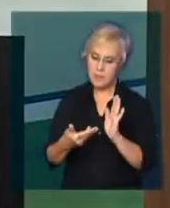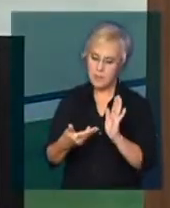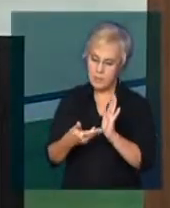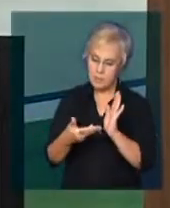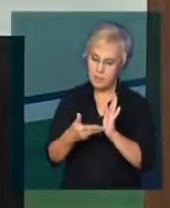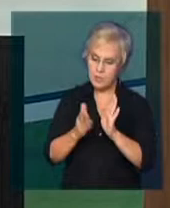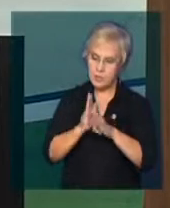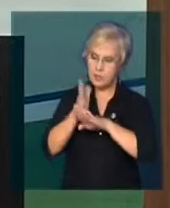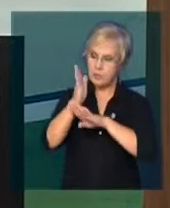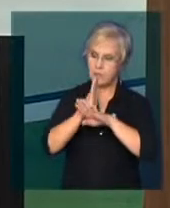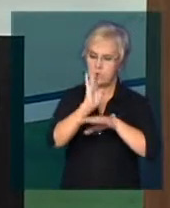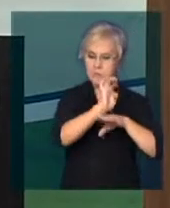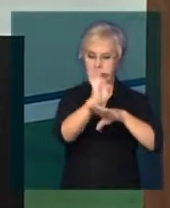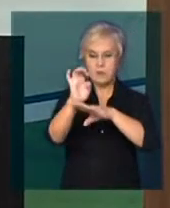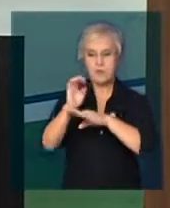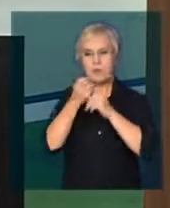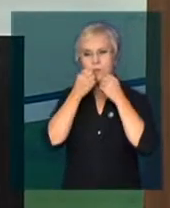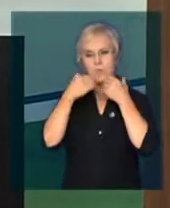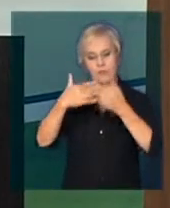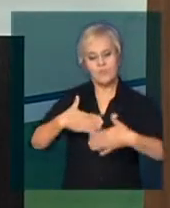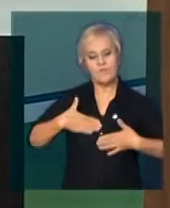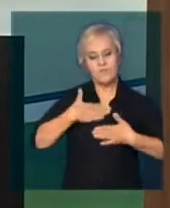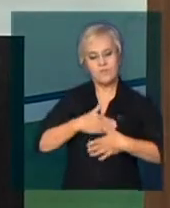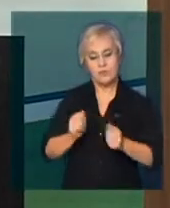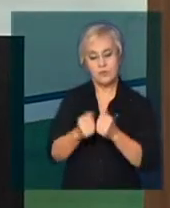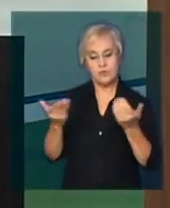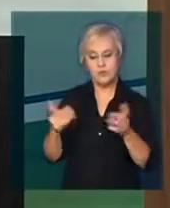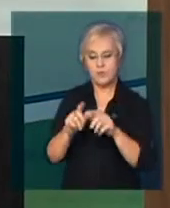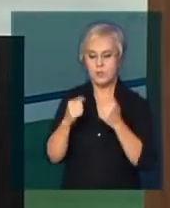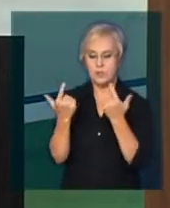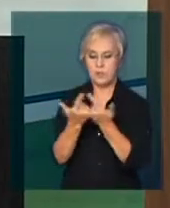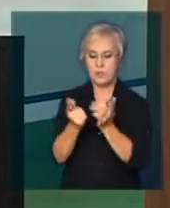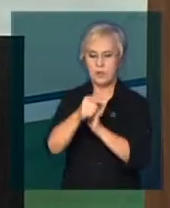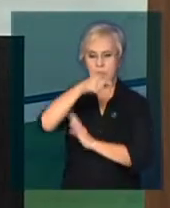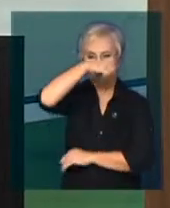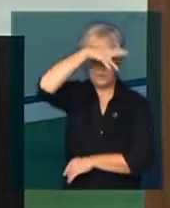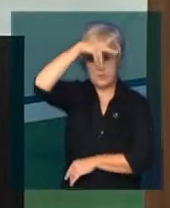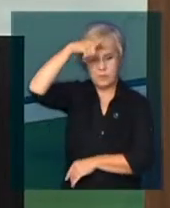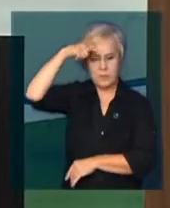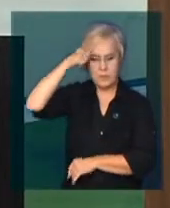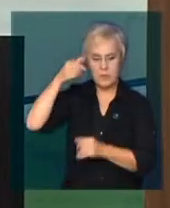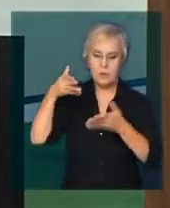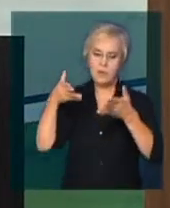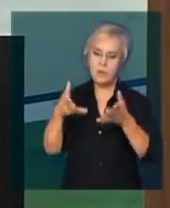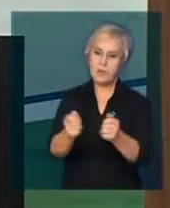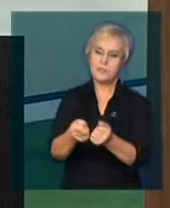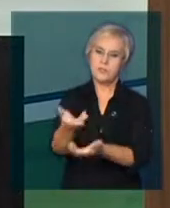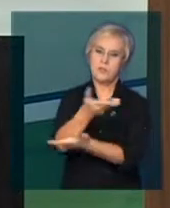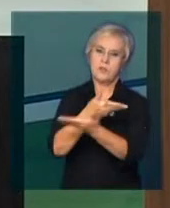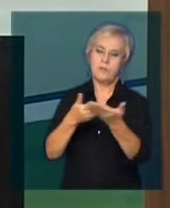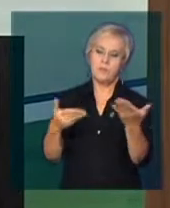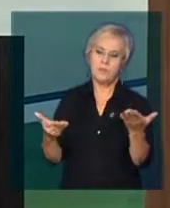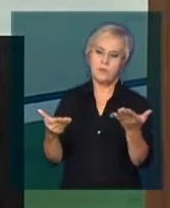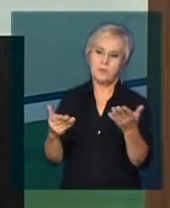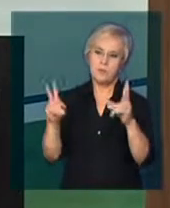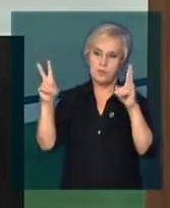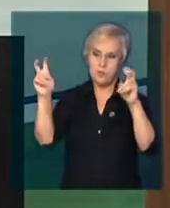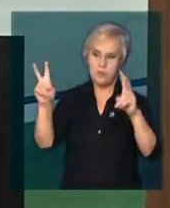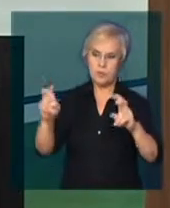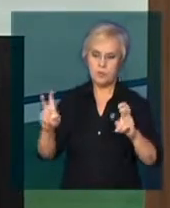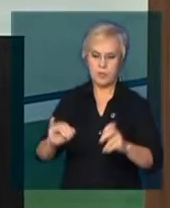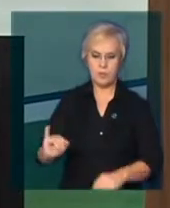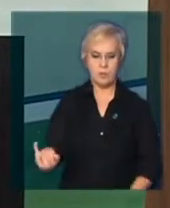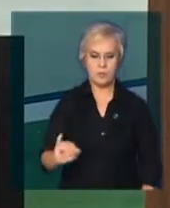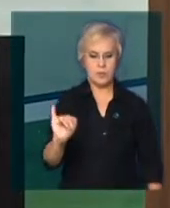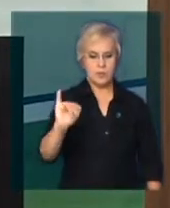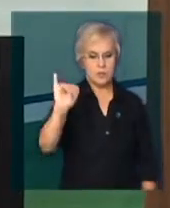Itinerante tem muito orgulho de poder estar aqui numa Assembleia Legislativa do Mato Grosso, participando com vocês dos temas